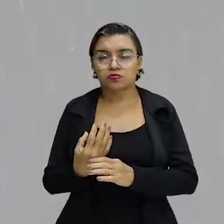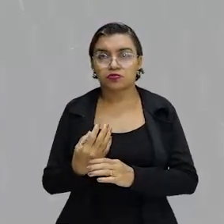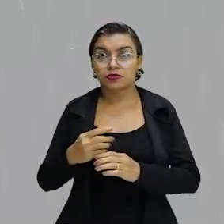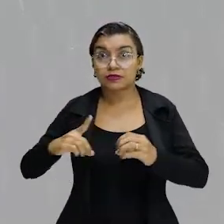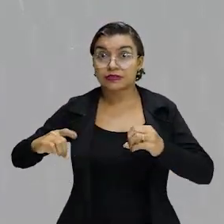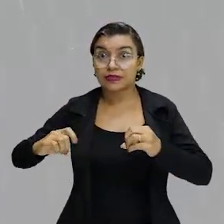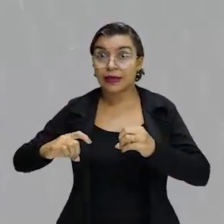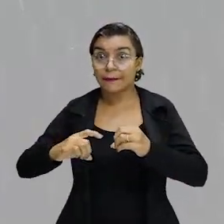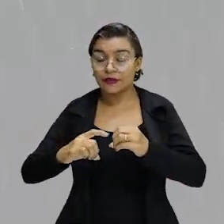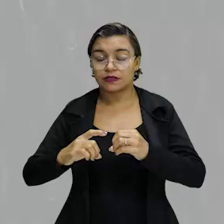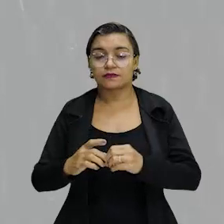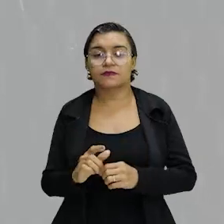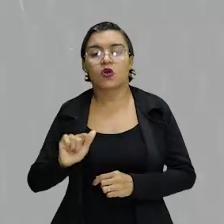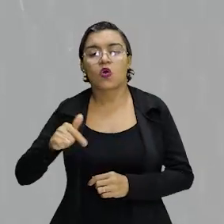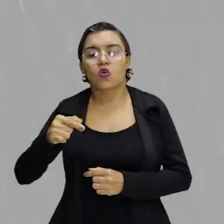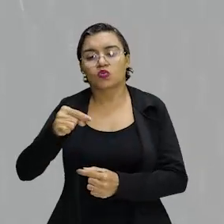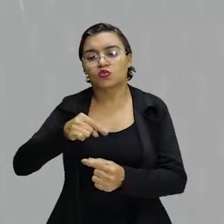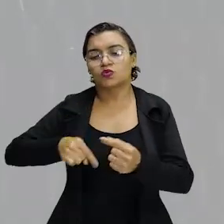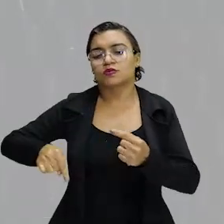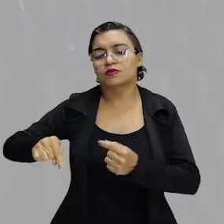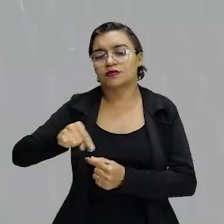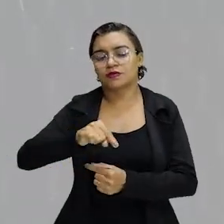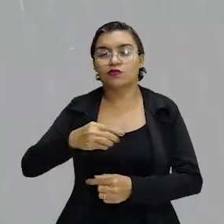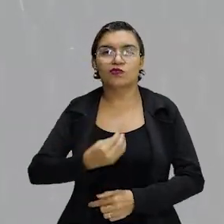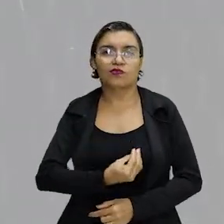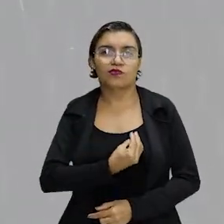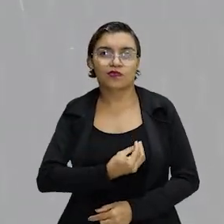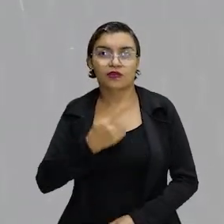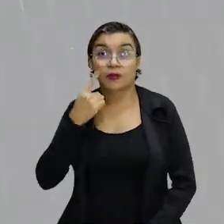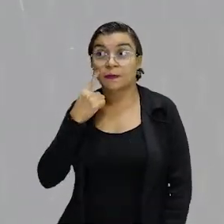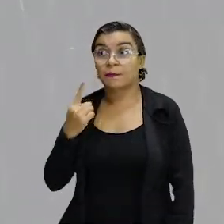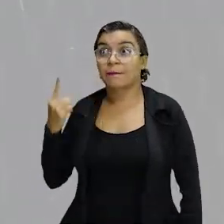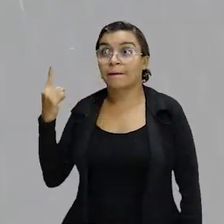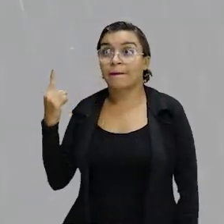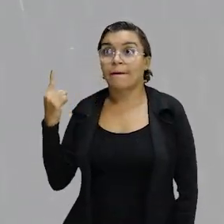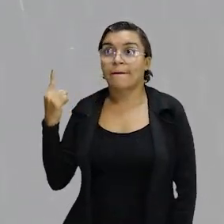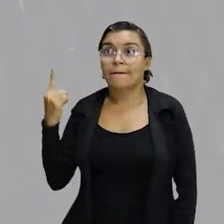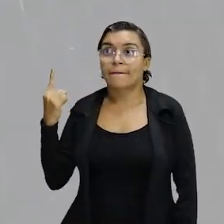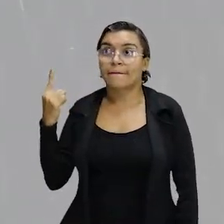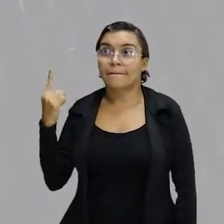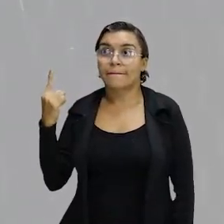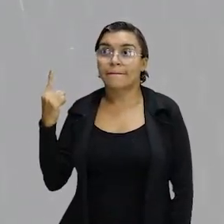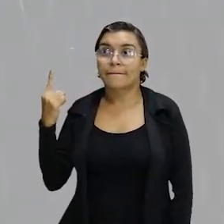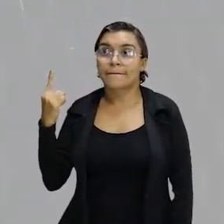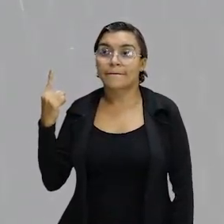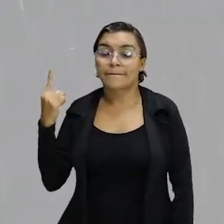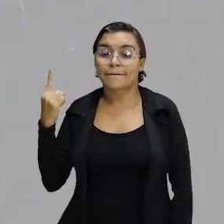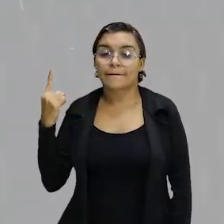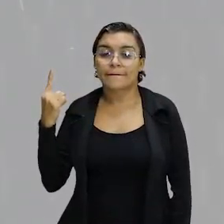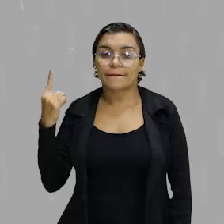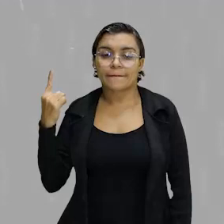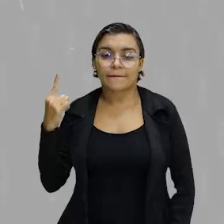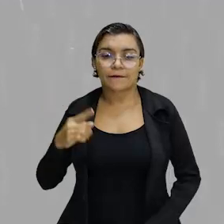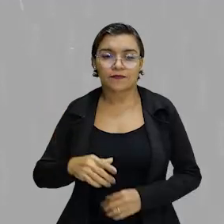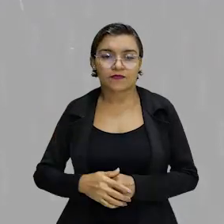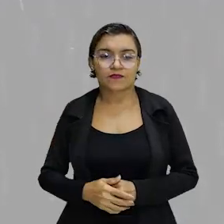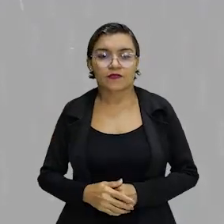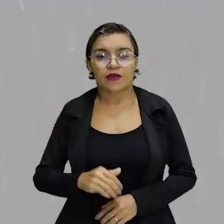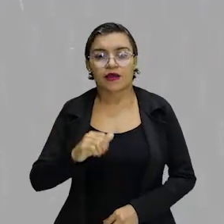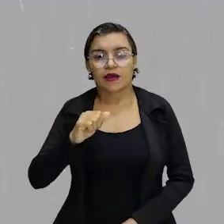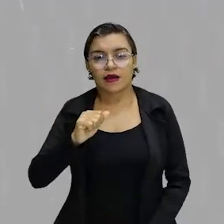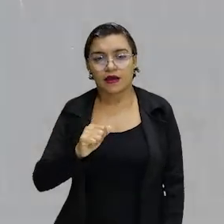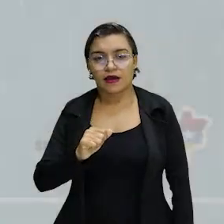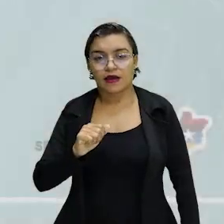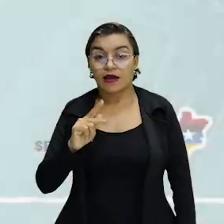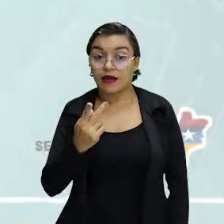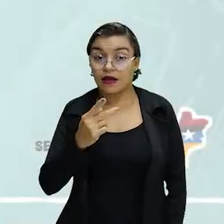gametas. Agora o outro ciclo de vida, pessoal, olha aqui, ó. Esse, no caso aqui do ciclo de vida haplobionte